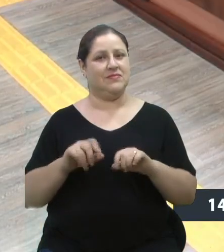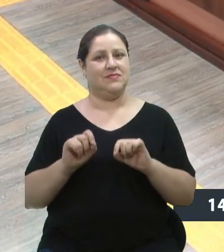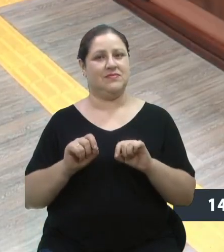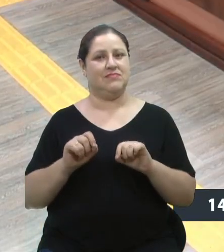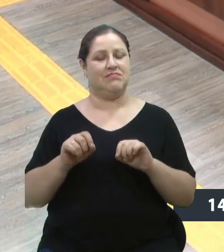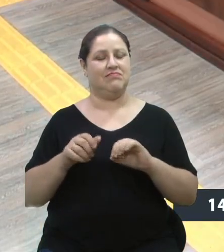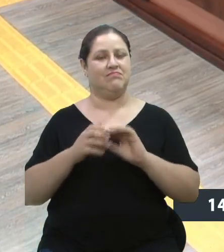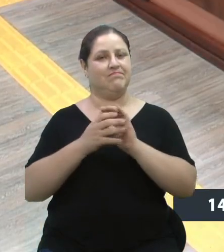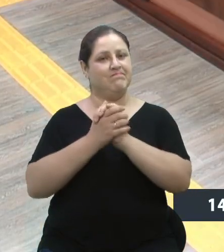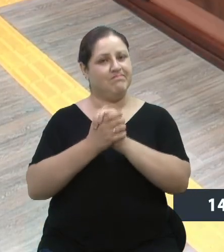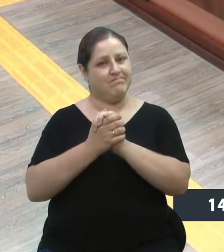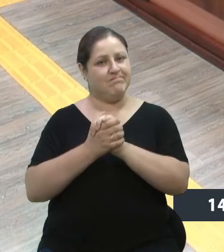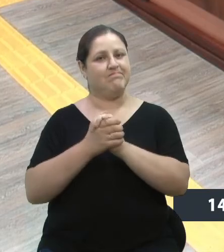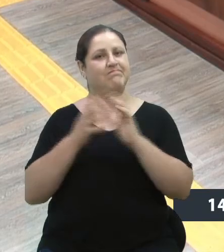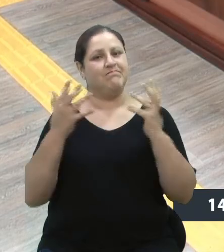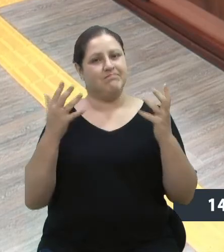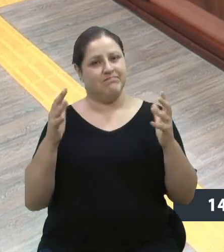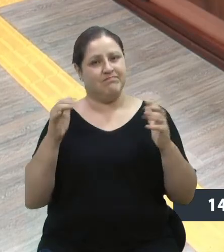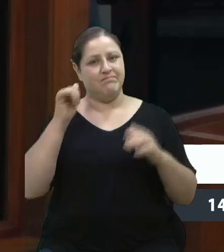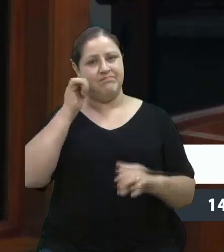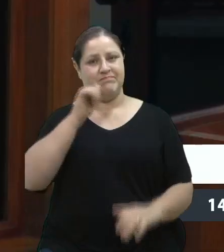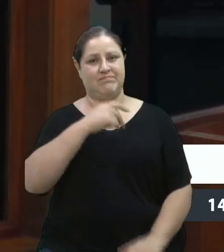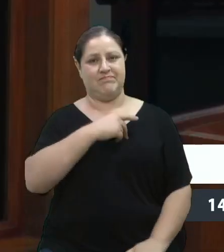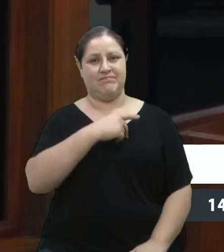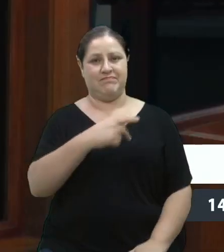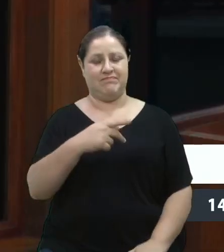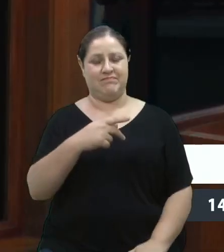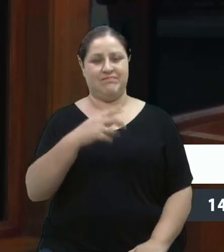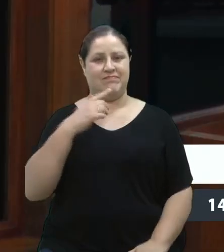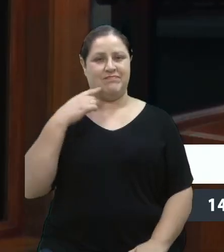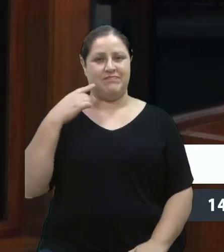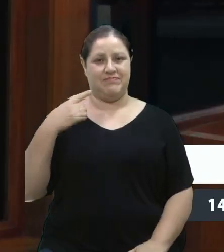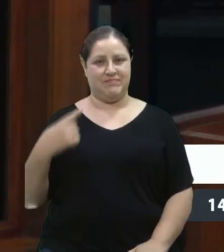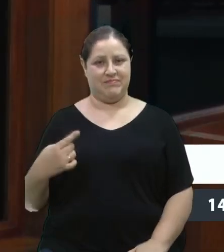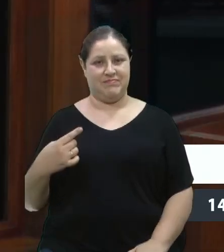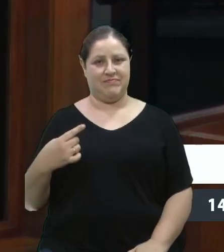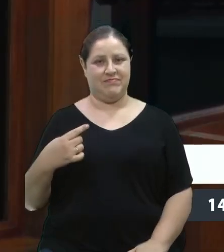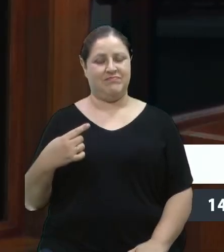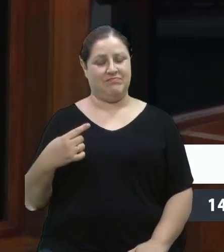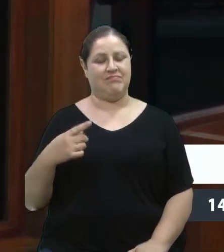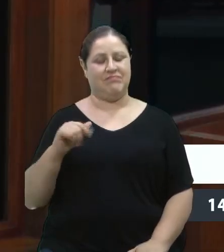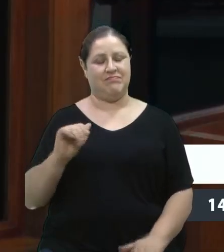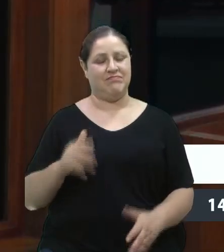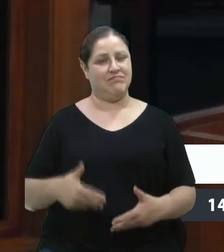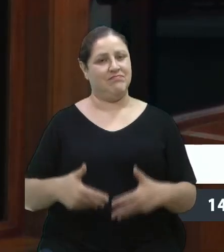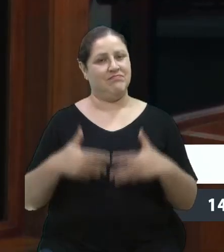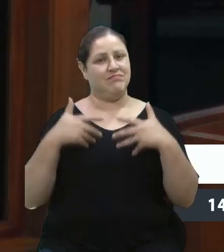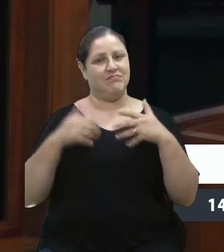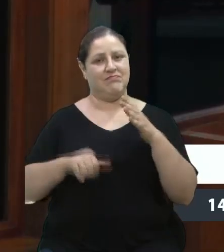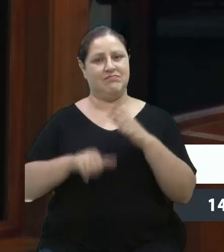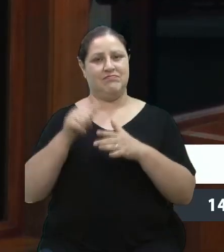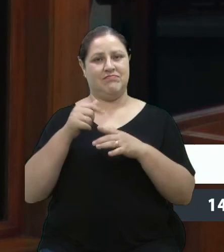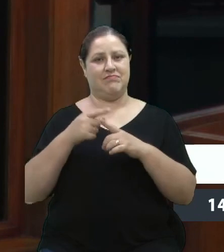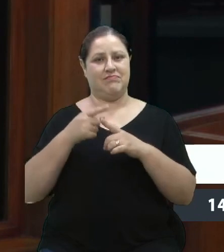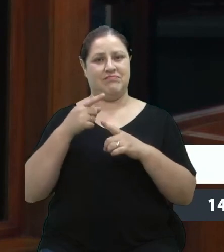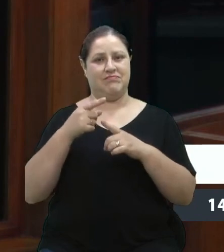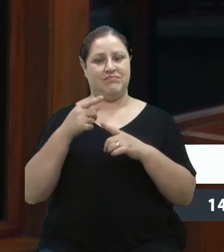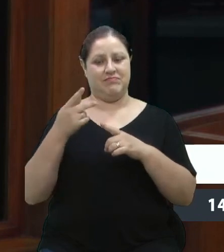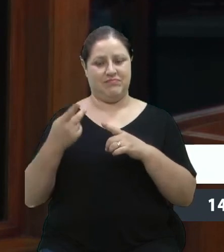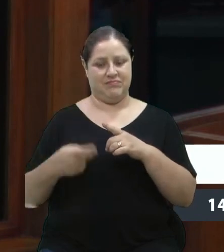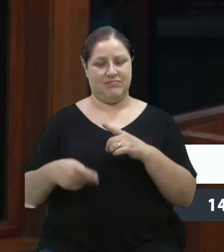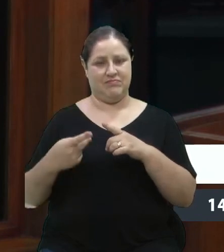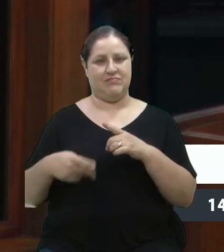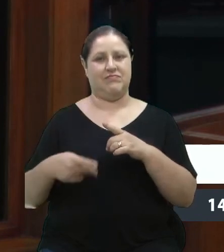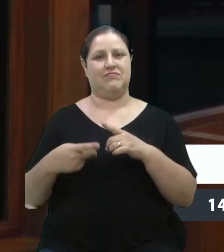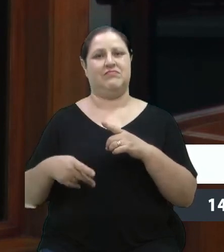também nossa presidenta Denise, né? Dizer que é motivo de muito orgulho, pela primeira vez no Legislativo nós temos a